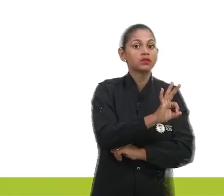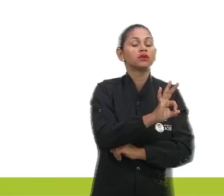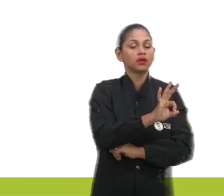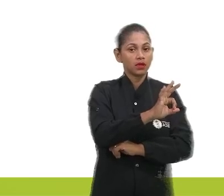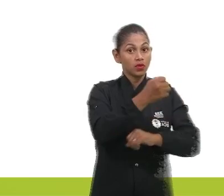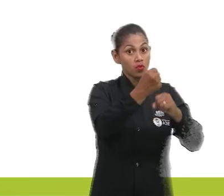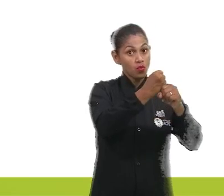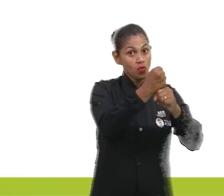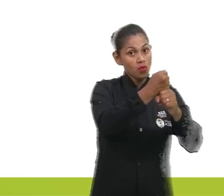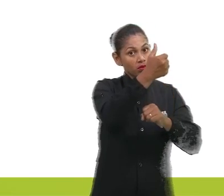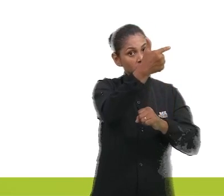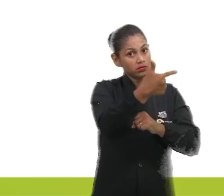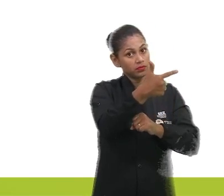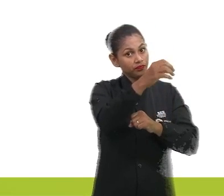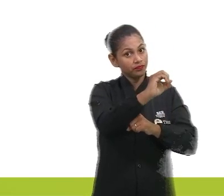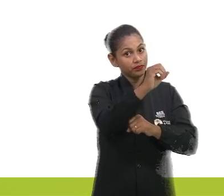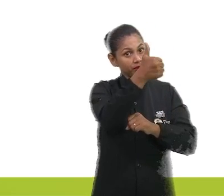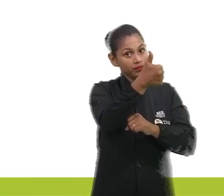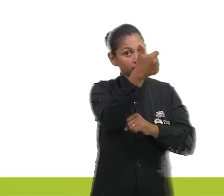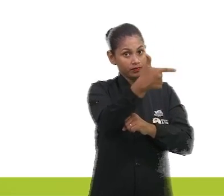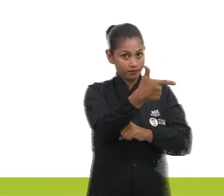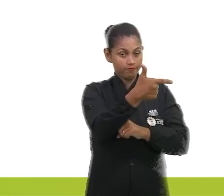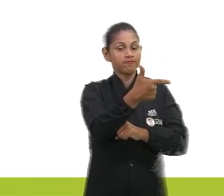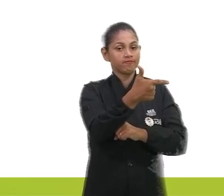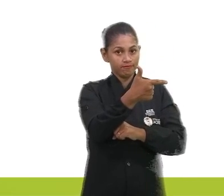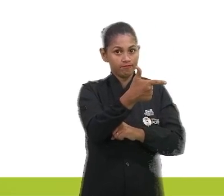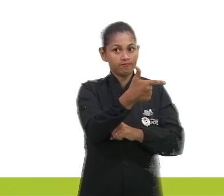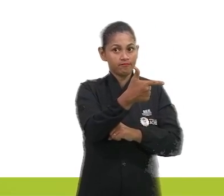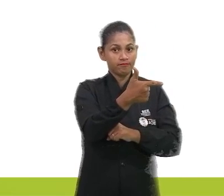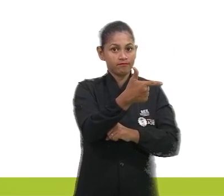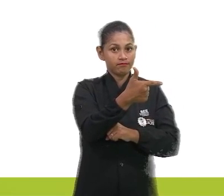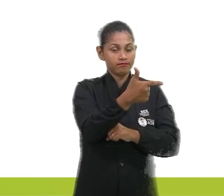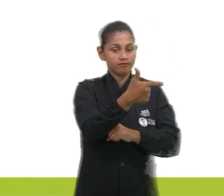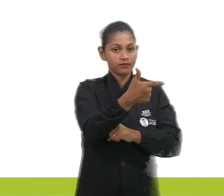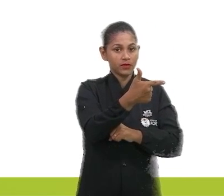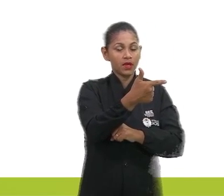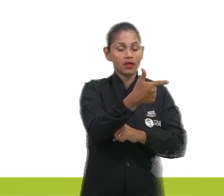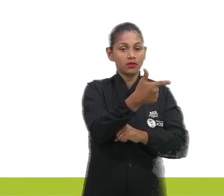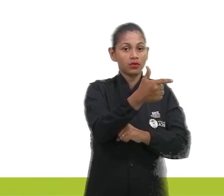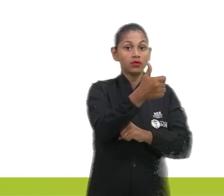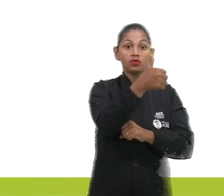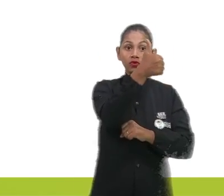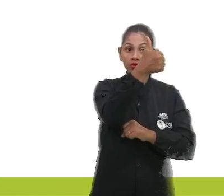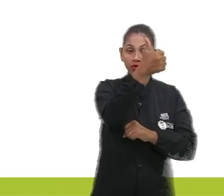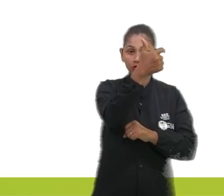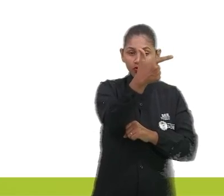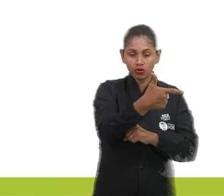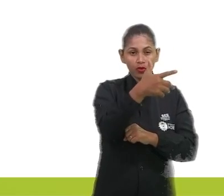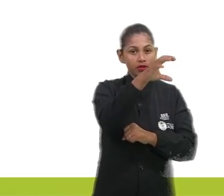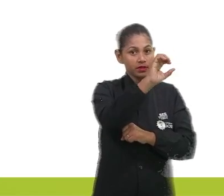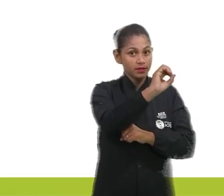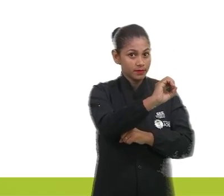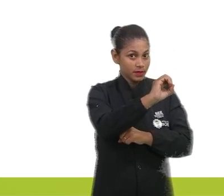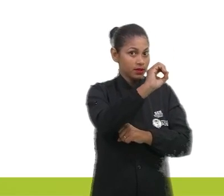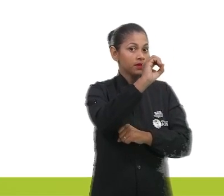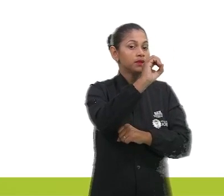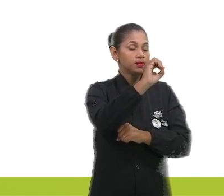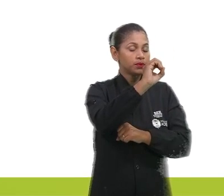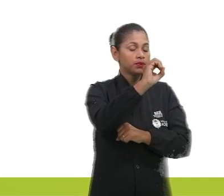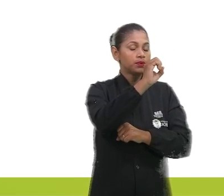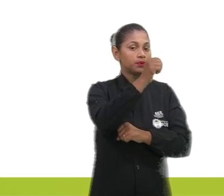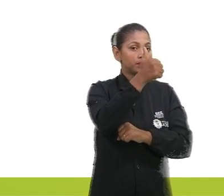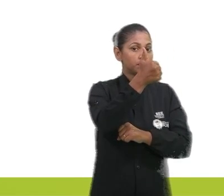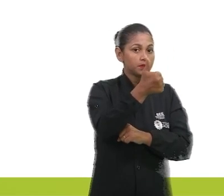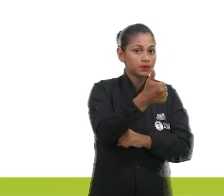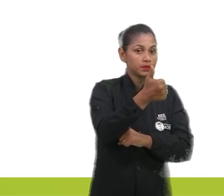2012. Já em 2017, ocorreu o crescimento para aproximadamente